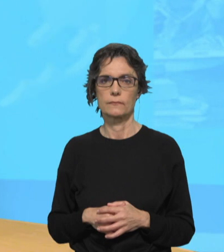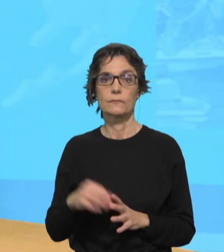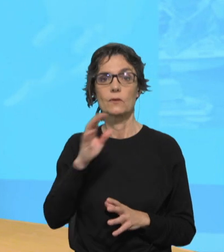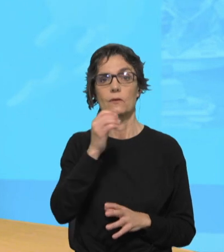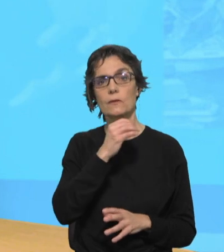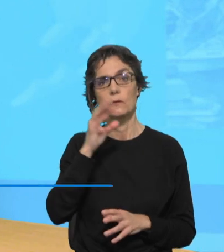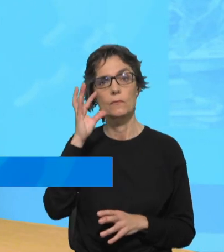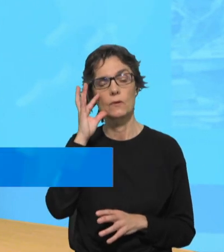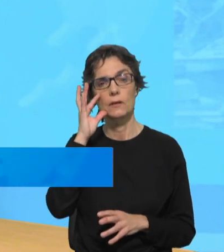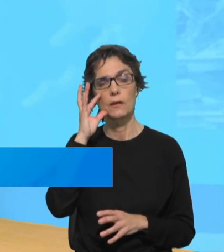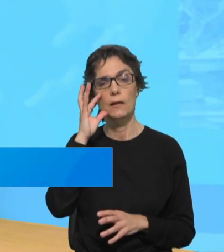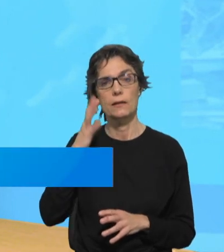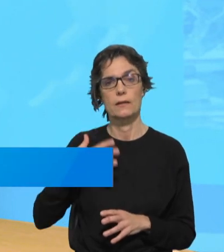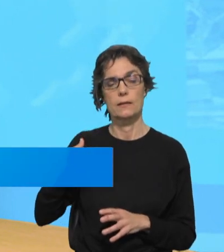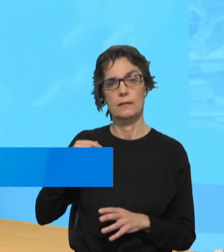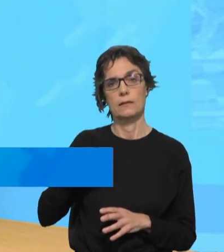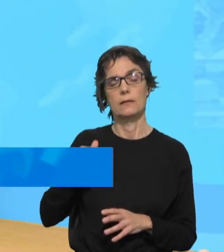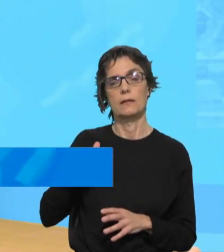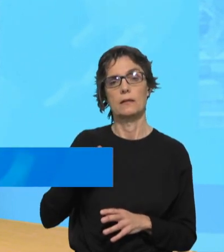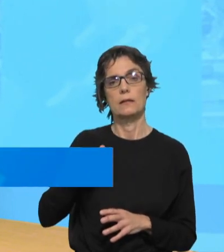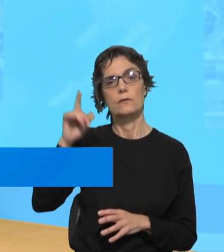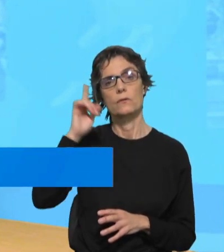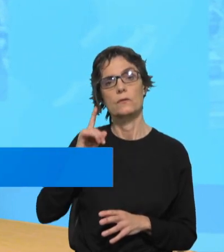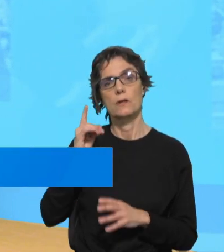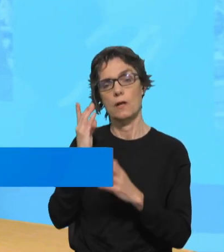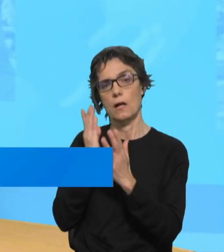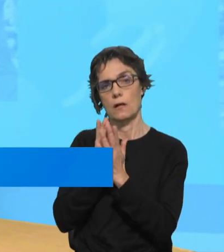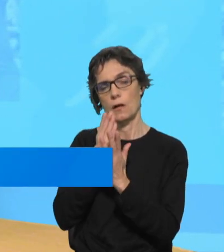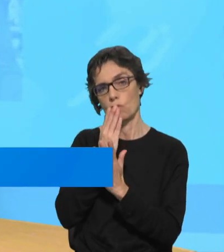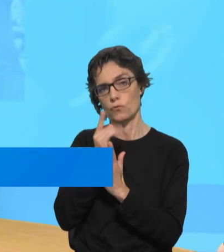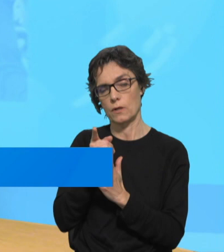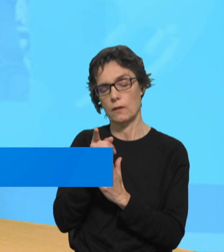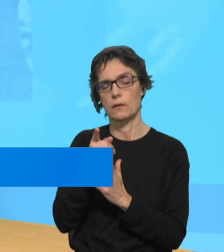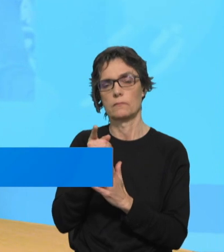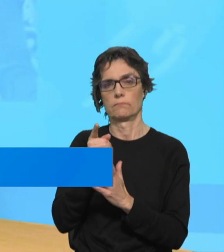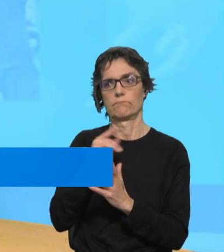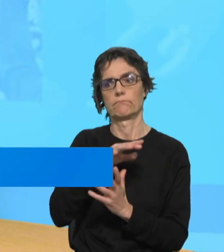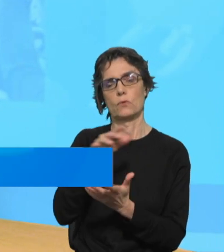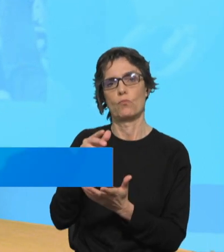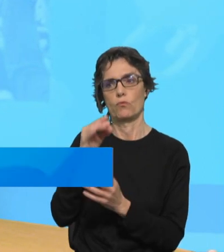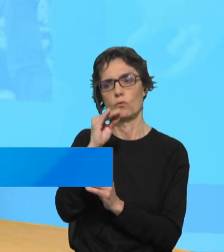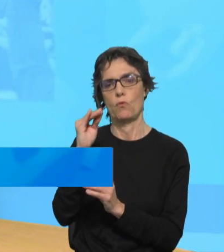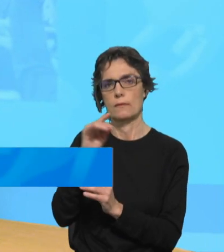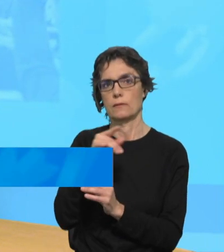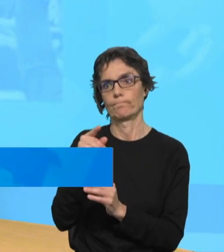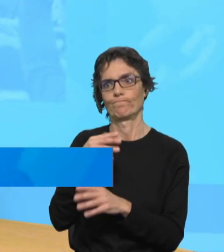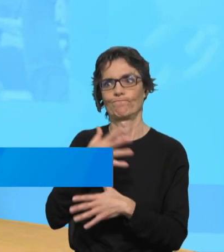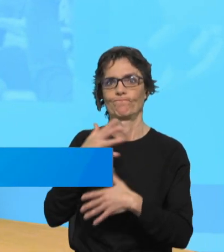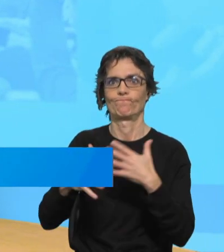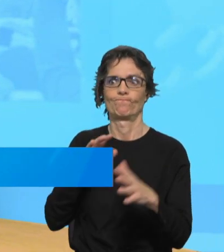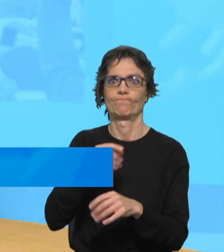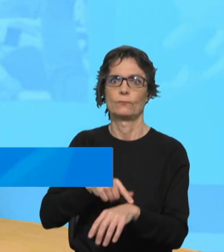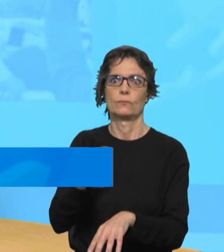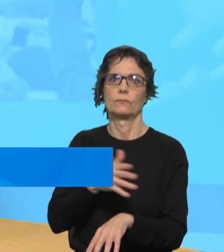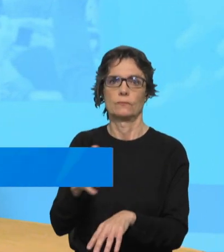Olá, muito boa tarde. Assinala-se esta sexta-feira o Dia do Estudante, numa ocasião em que o mundo da educação vive momentos agitados em Portugal. Um tema para